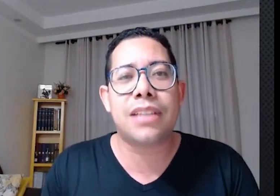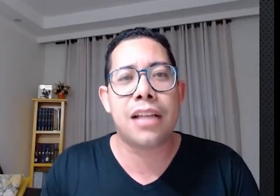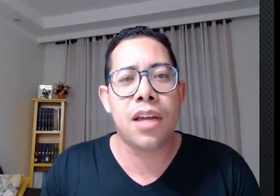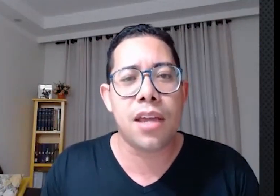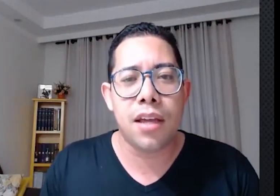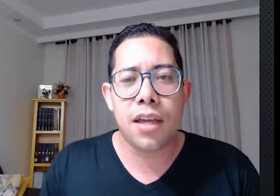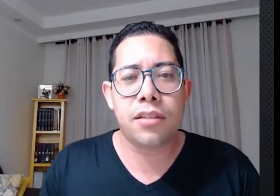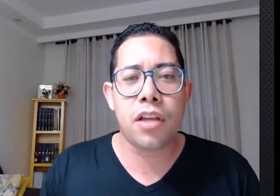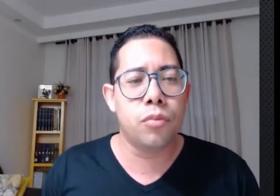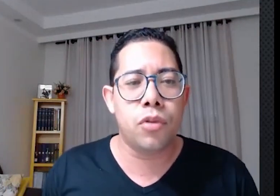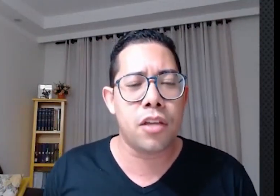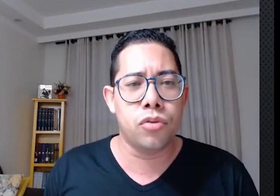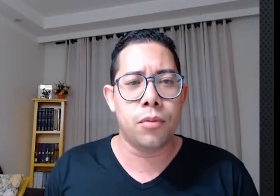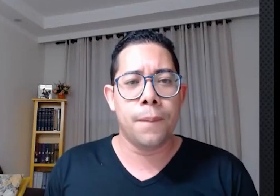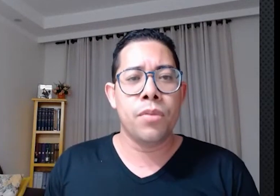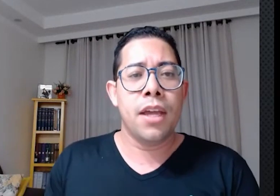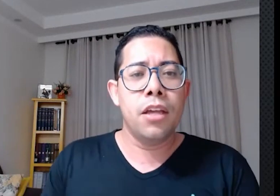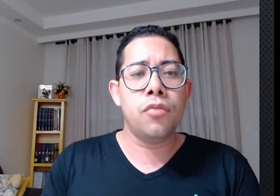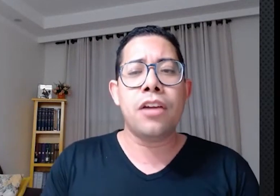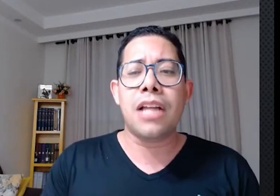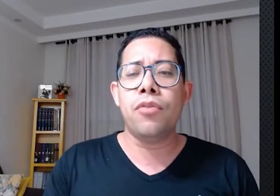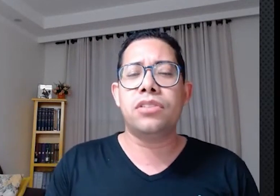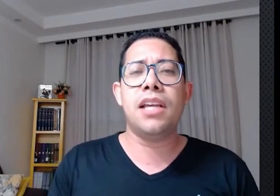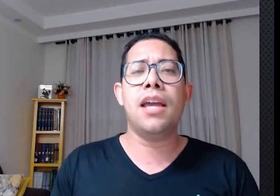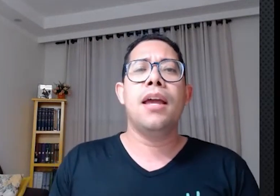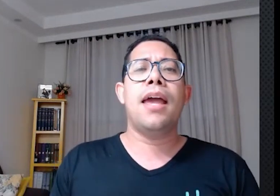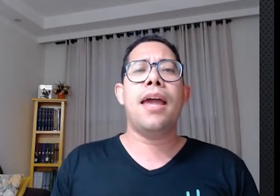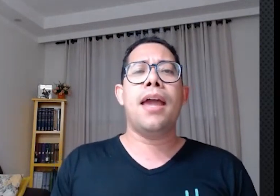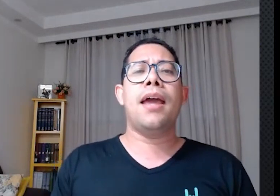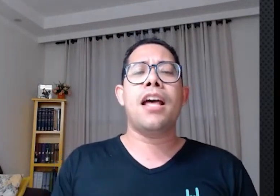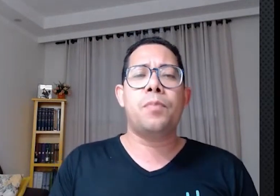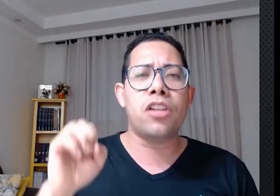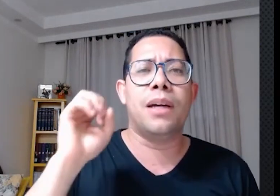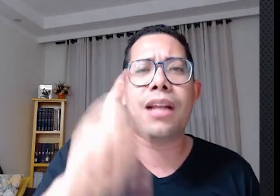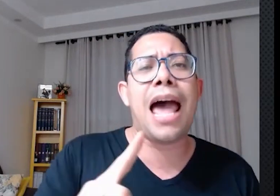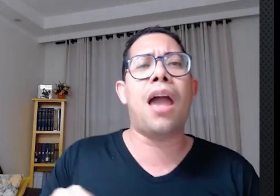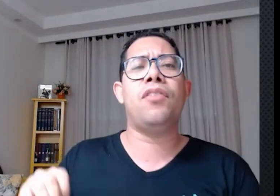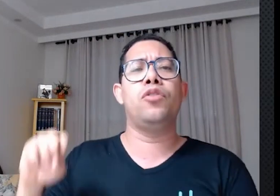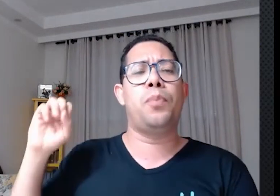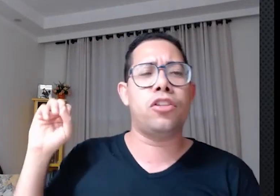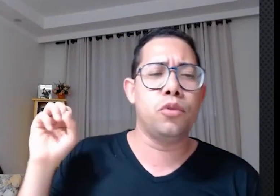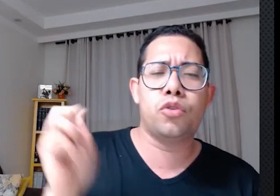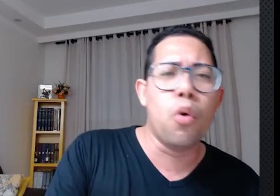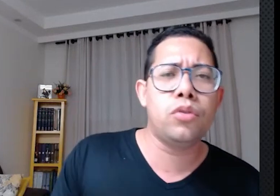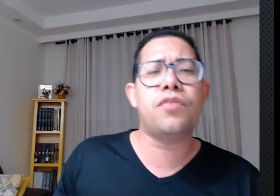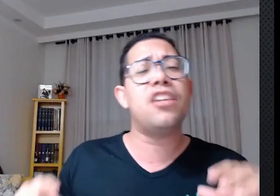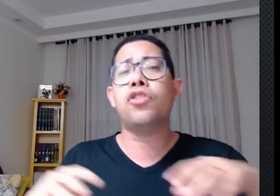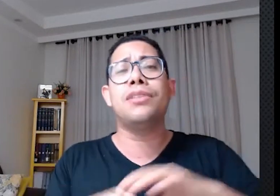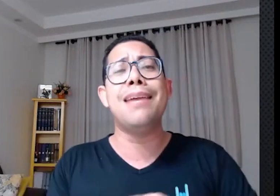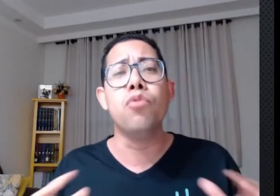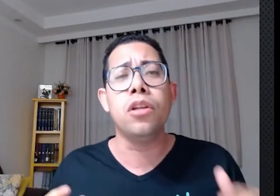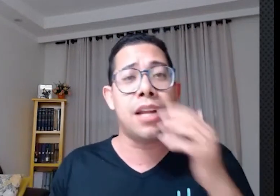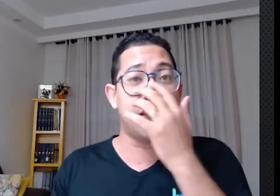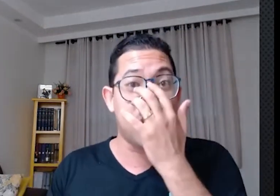deixar anotado aí. Esse é o resumo do resumo. Isso vai ajudar você nas próximas lives, nos próximos cultos, vai